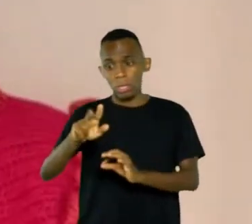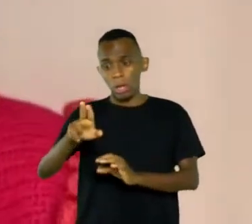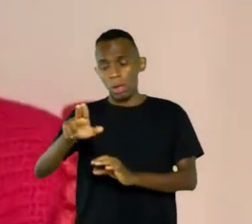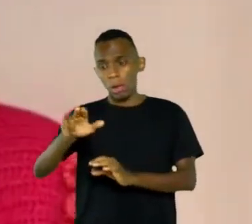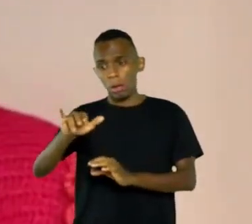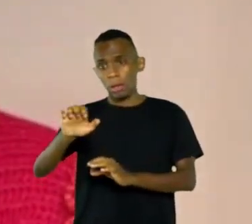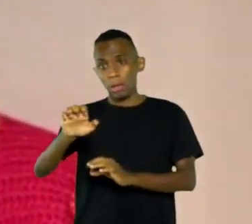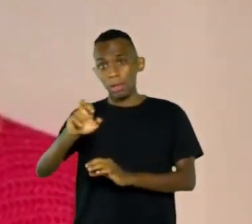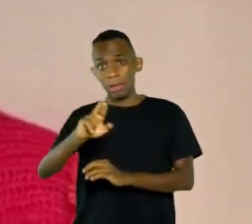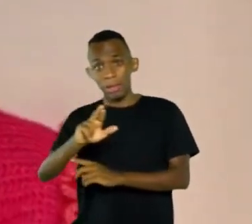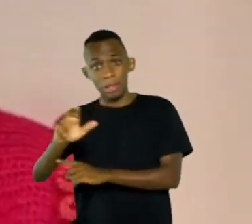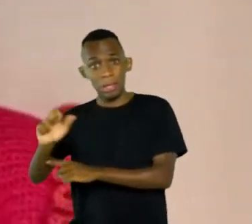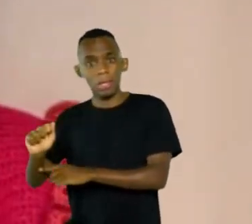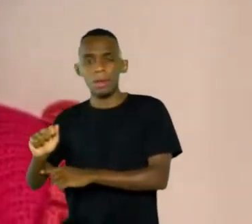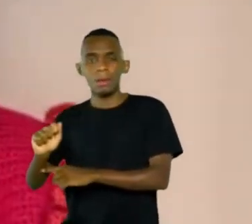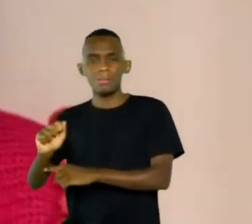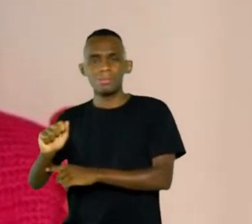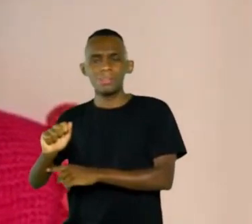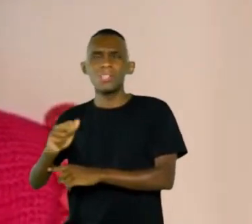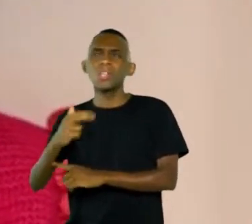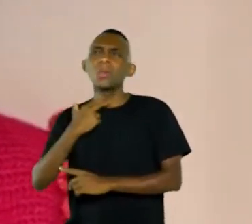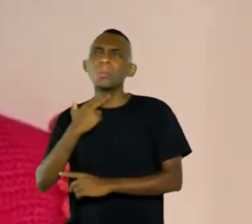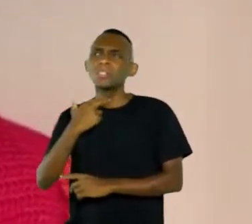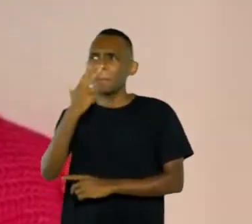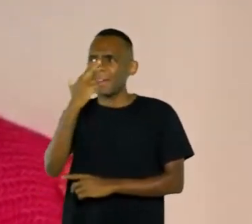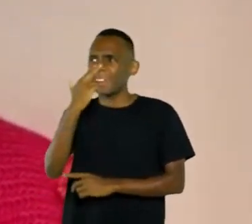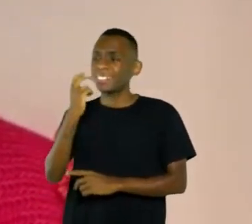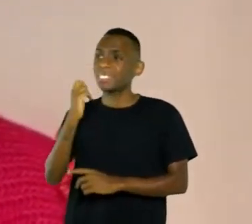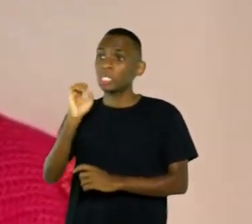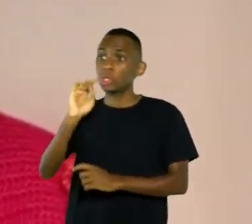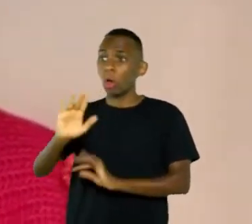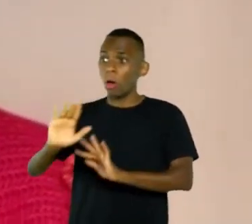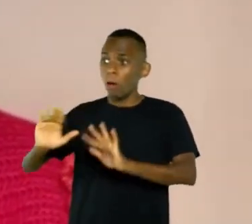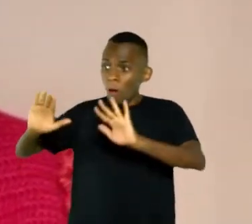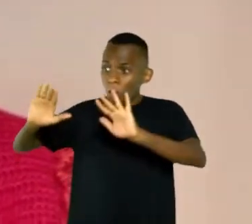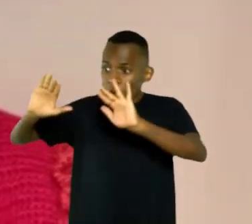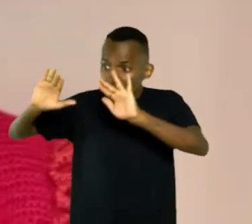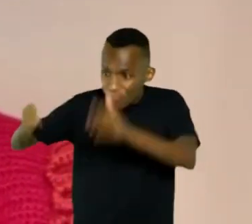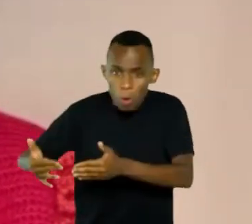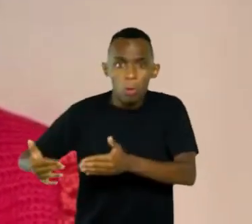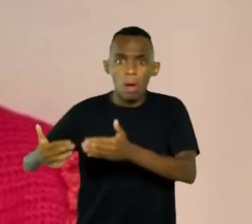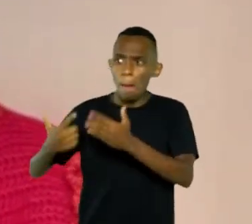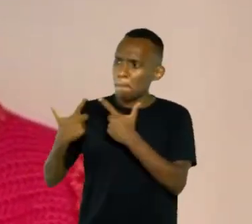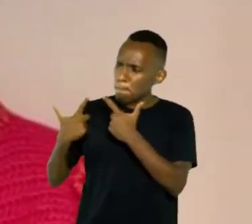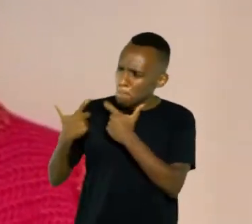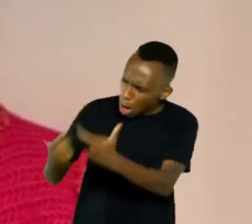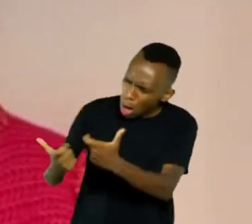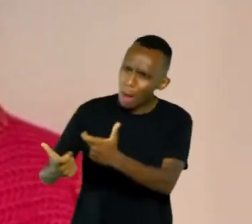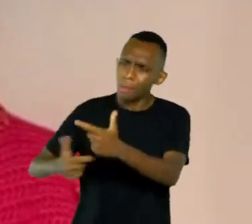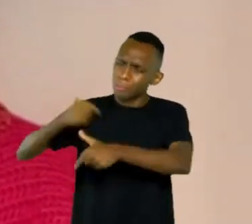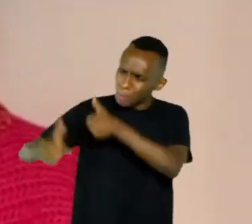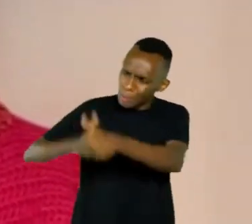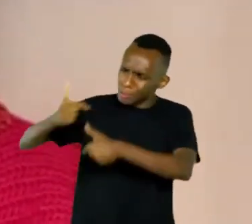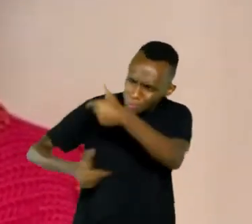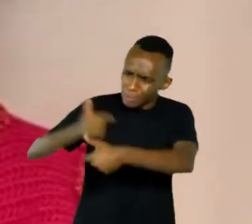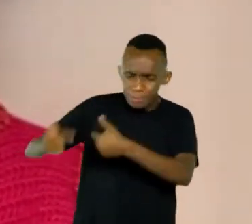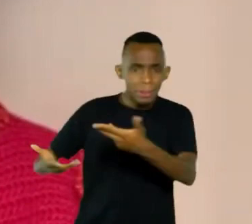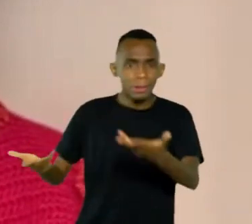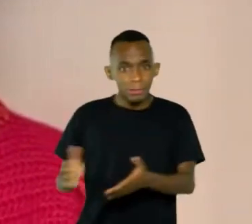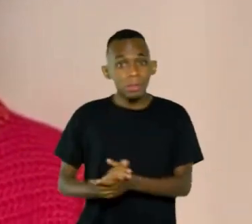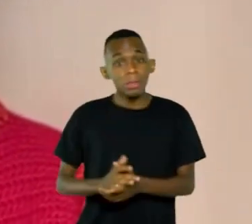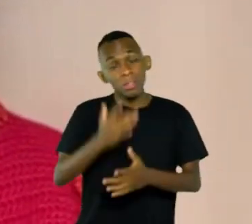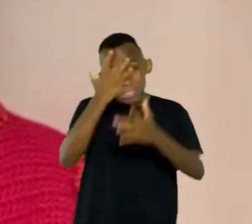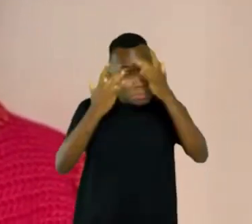folga. Não, não, agora não estou de uniforme do exército, estou de folga. E as pessoas falavam muito para